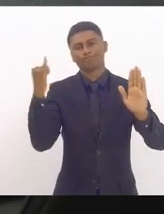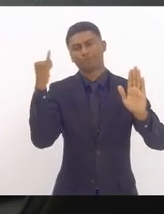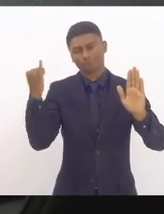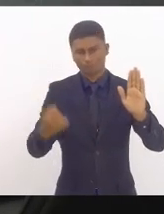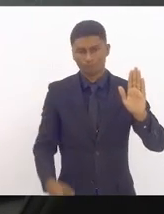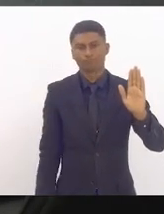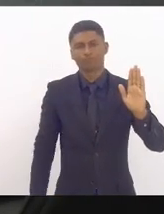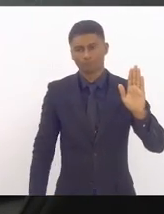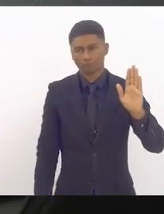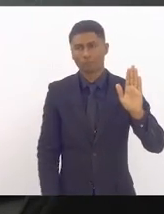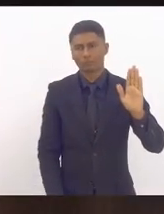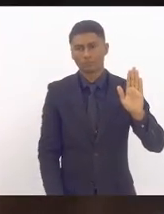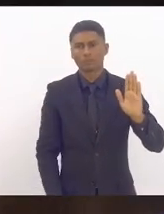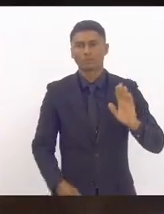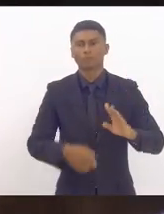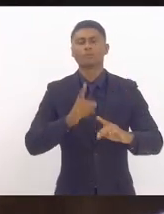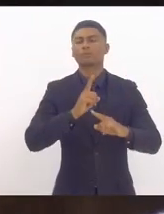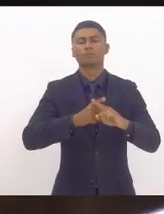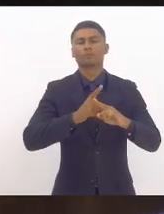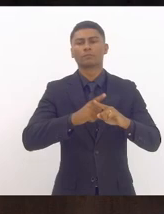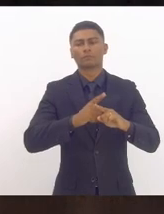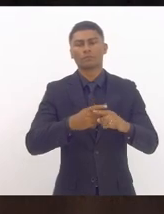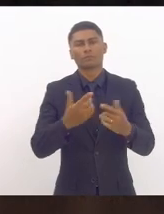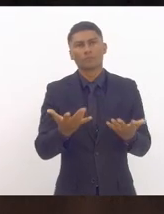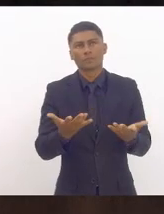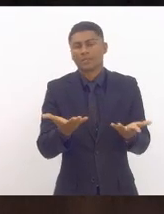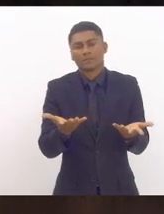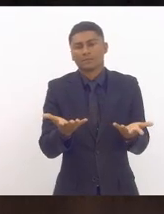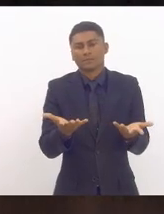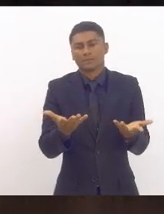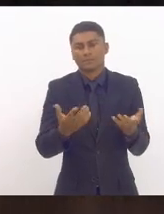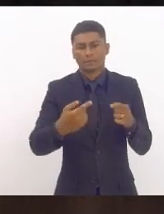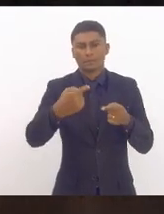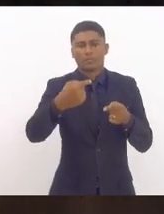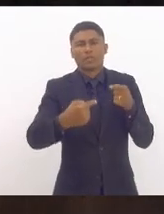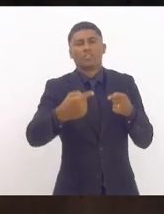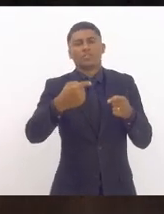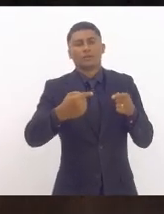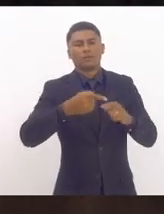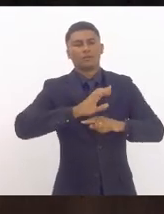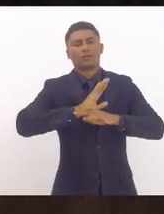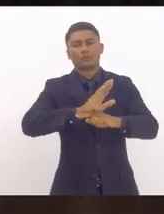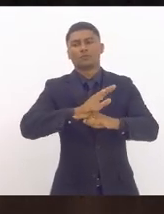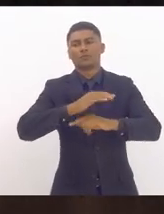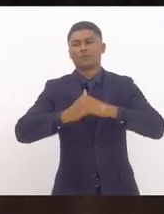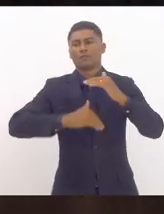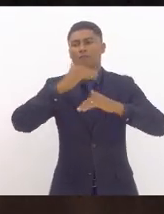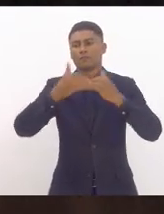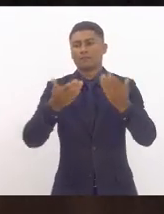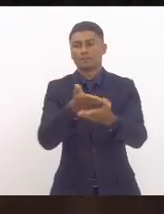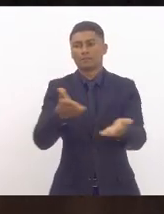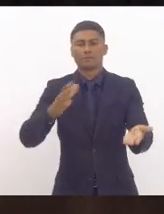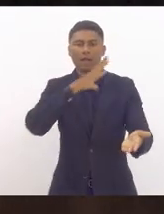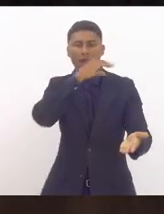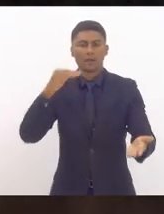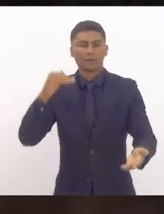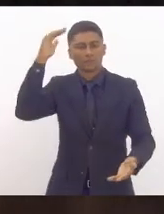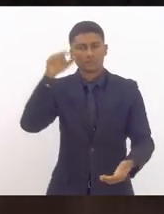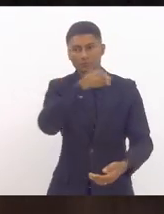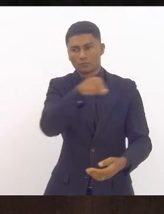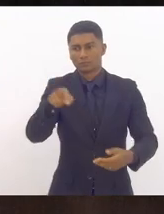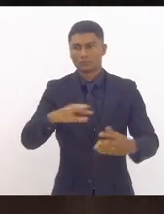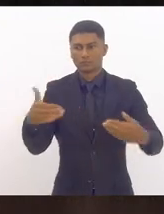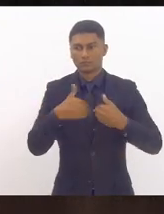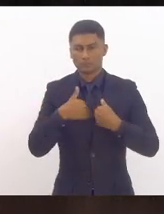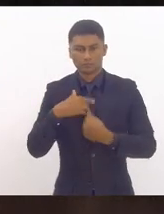vista da definição de uma política para o desenvolvimento, né, ao adulto com transtorno